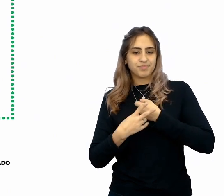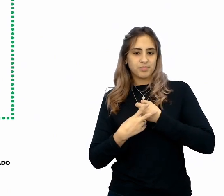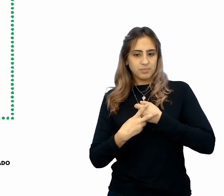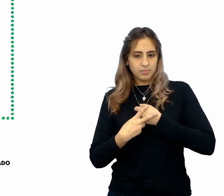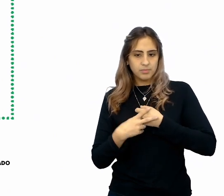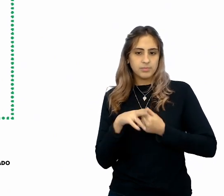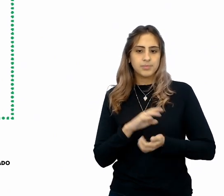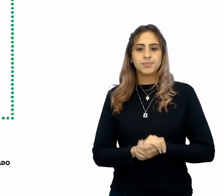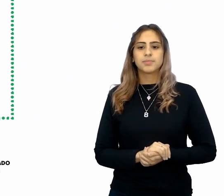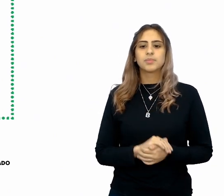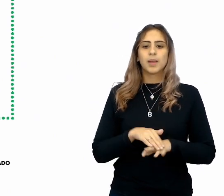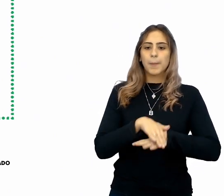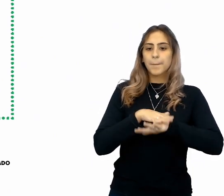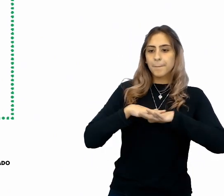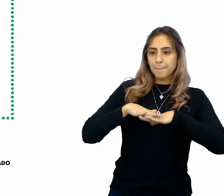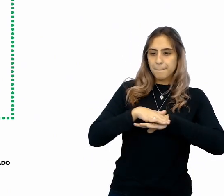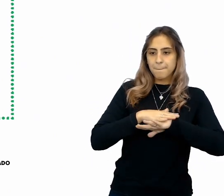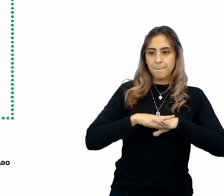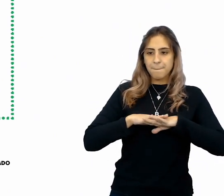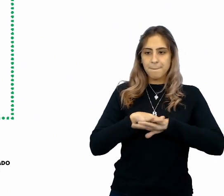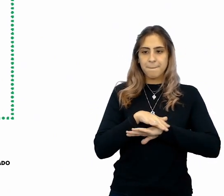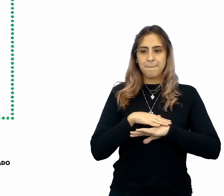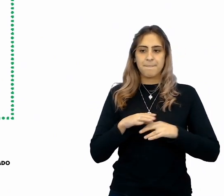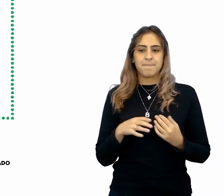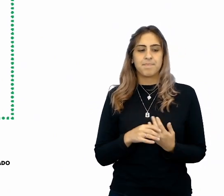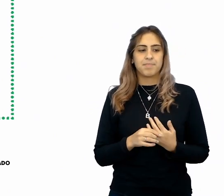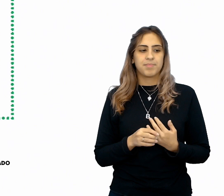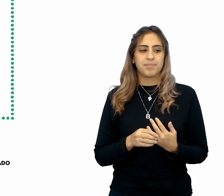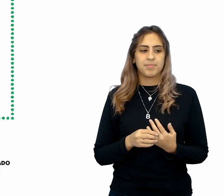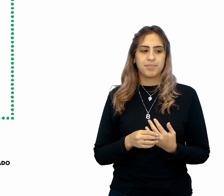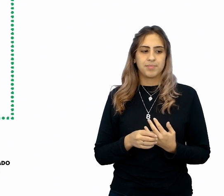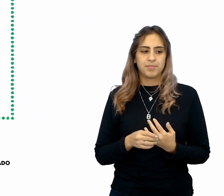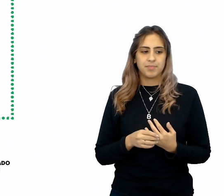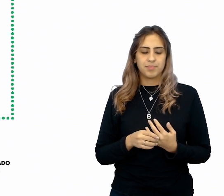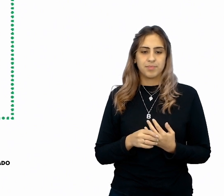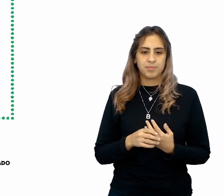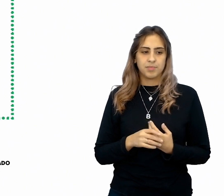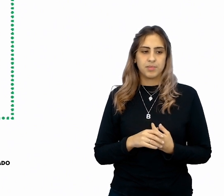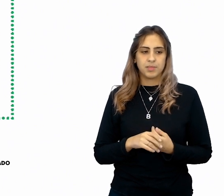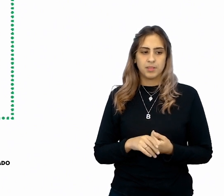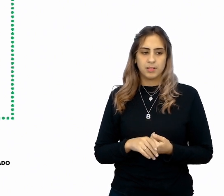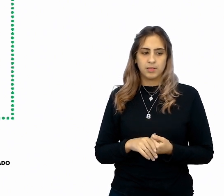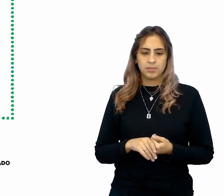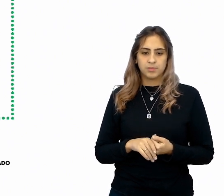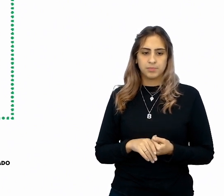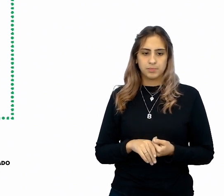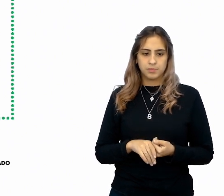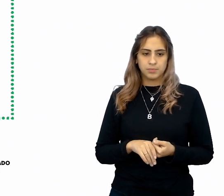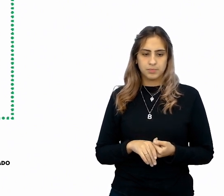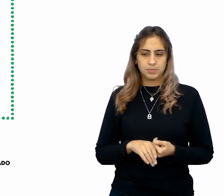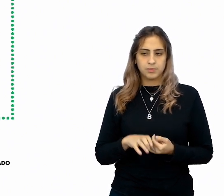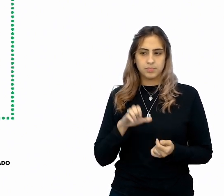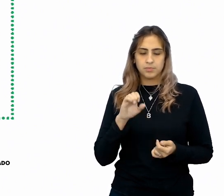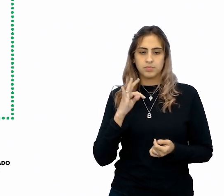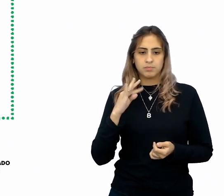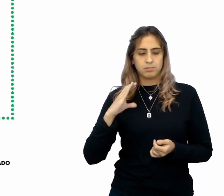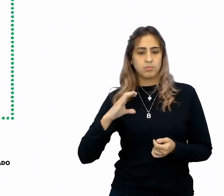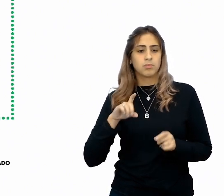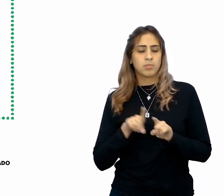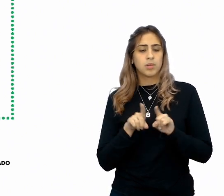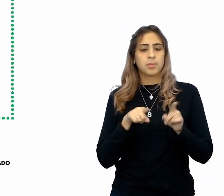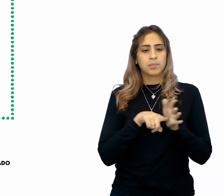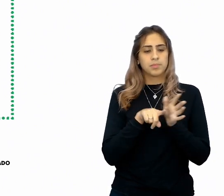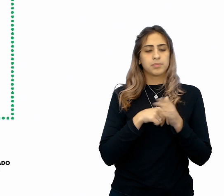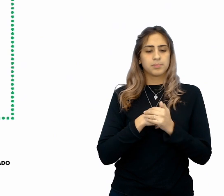grifados. Converse, vença, supere, adquira, etc. E perguntar